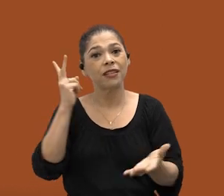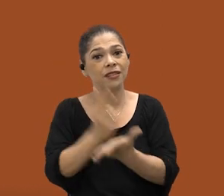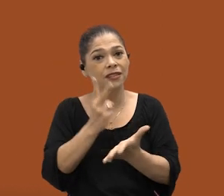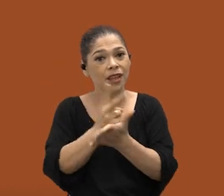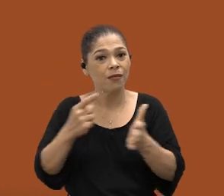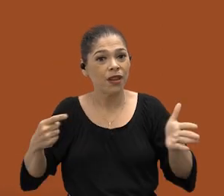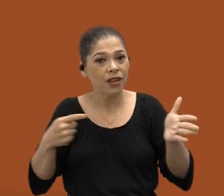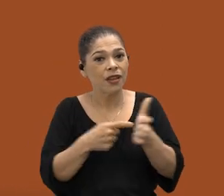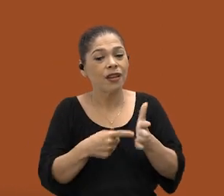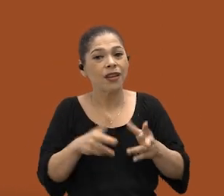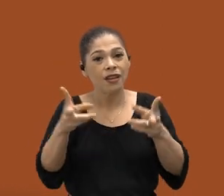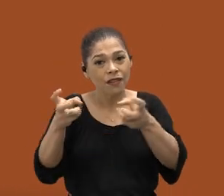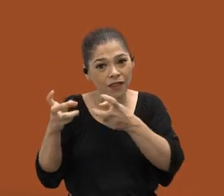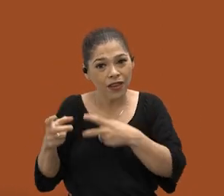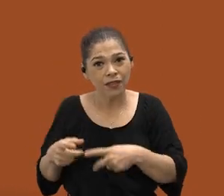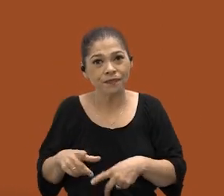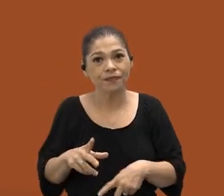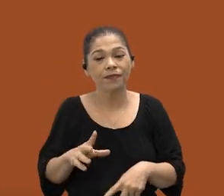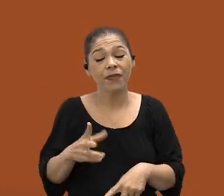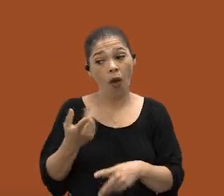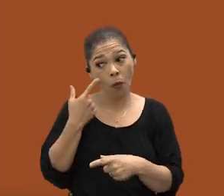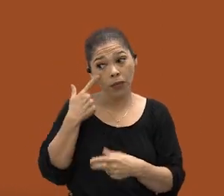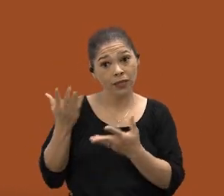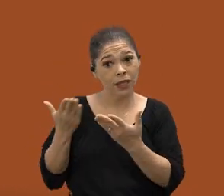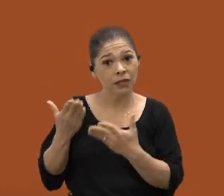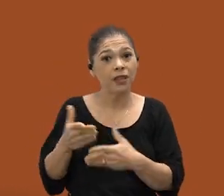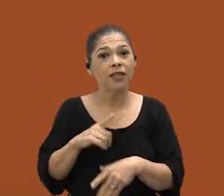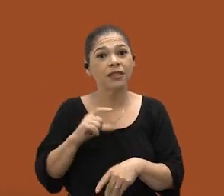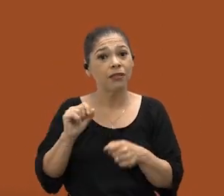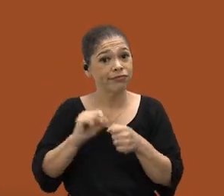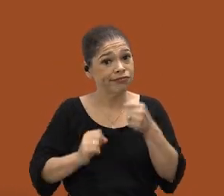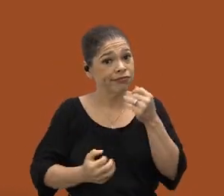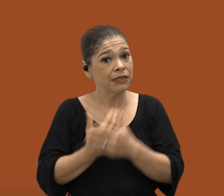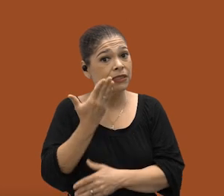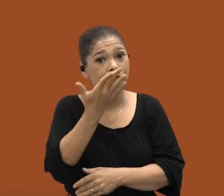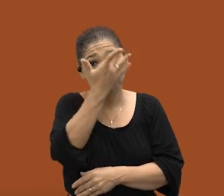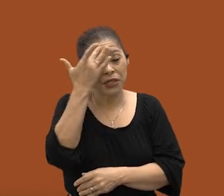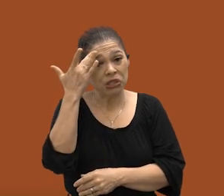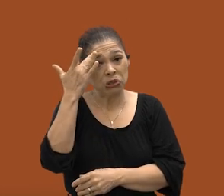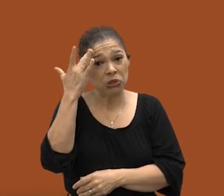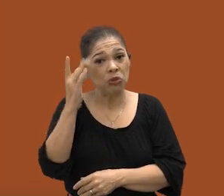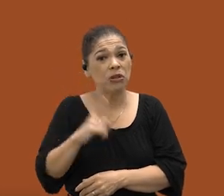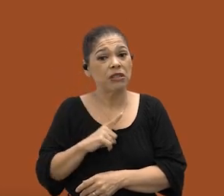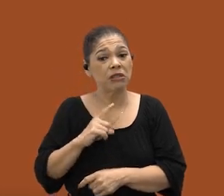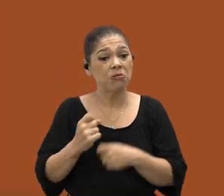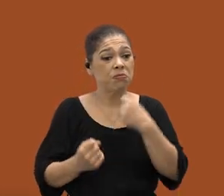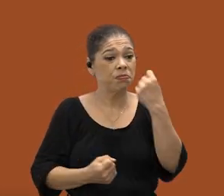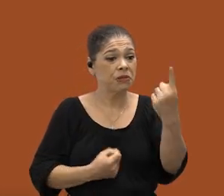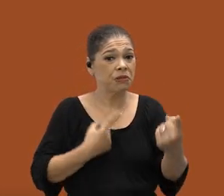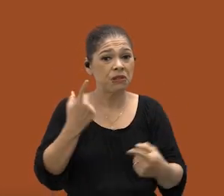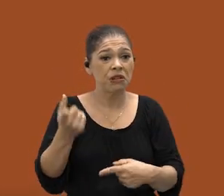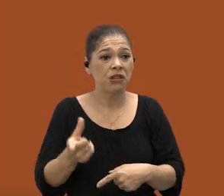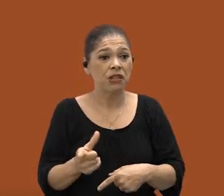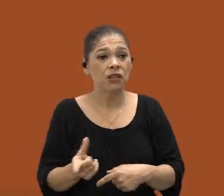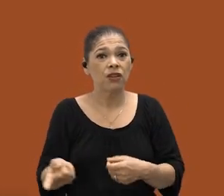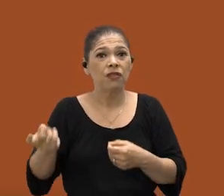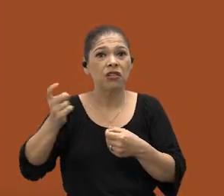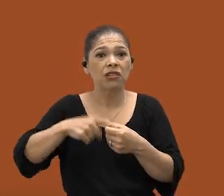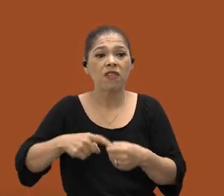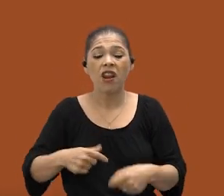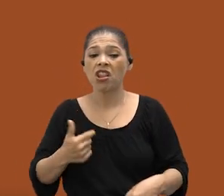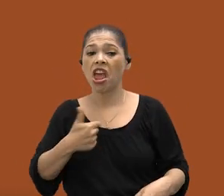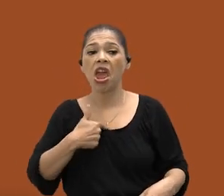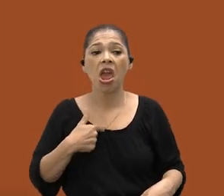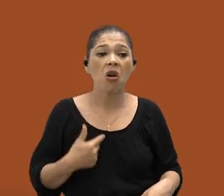Mas cada vez mais eu tô desconfiado que a gente vê a emergência ainda pontual botando lentamente a cara